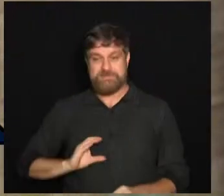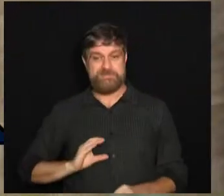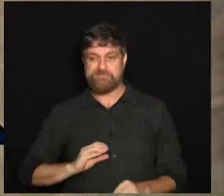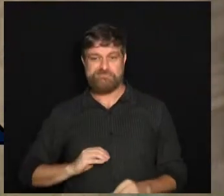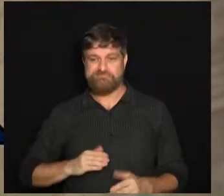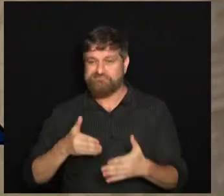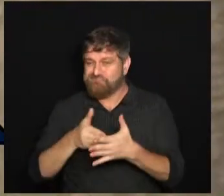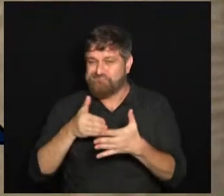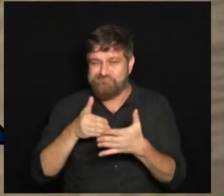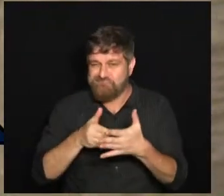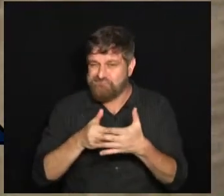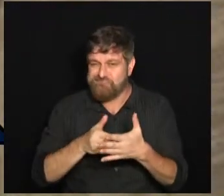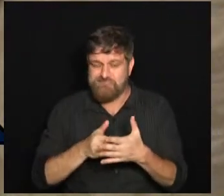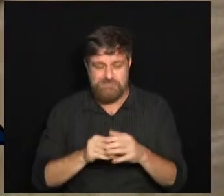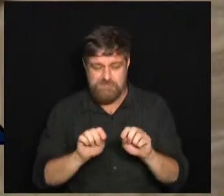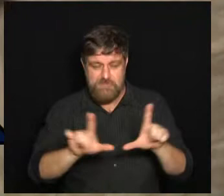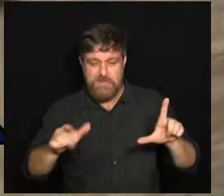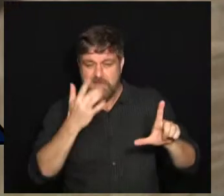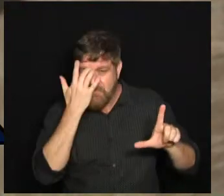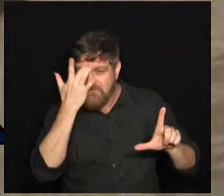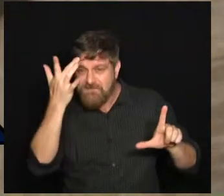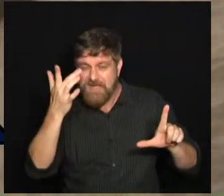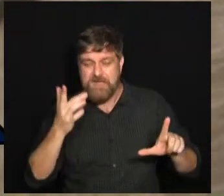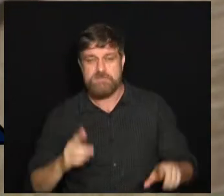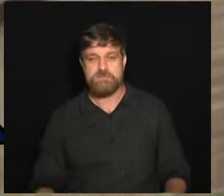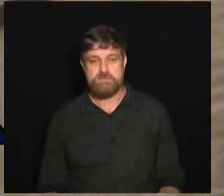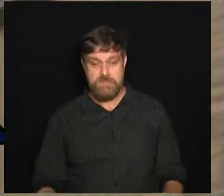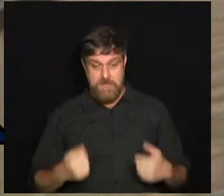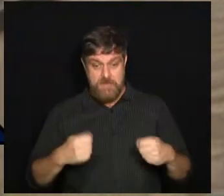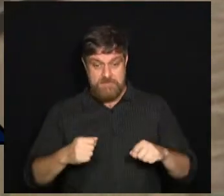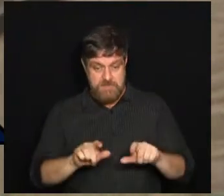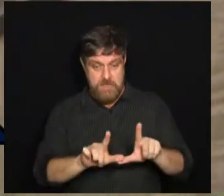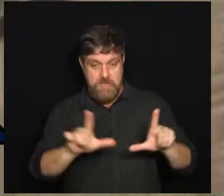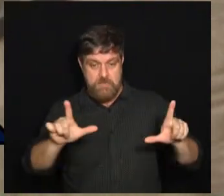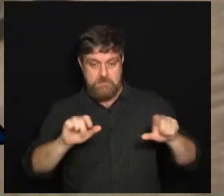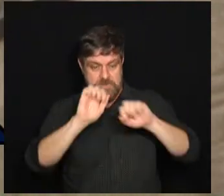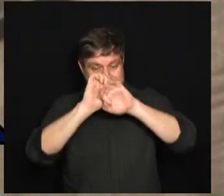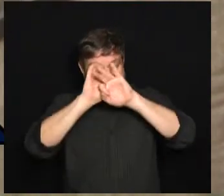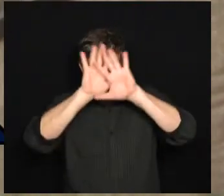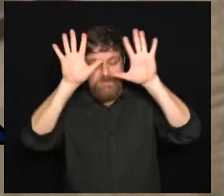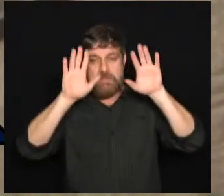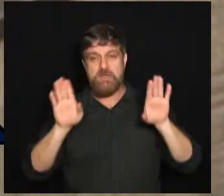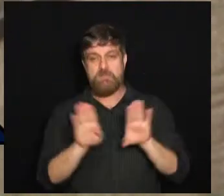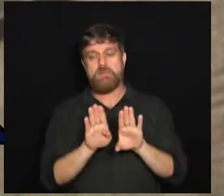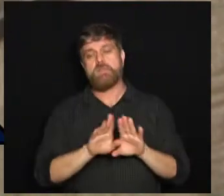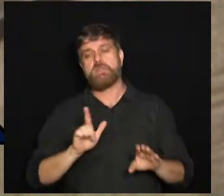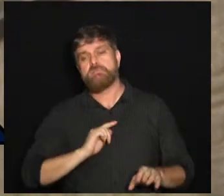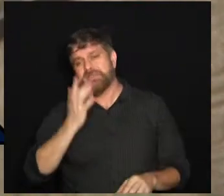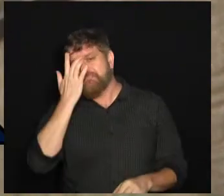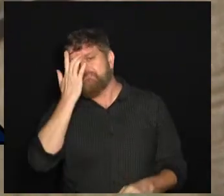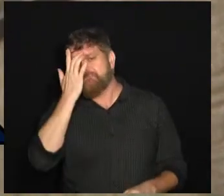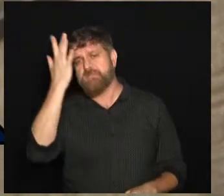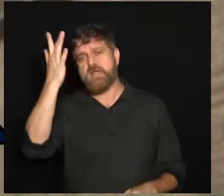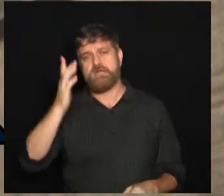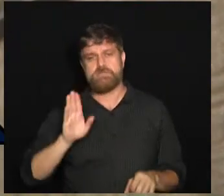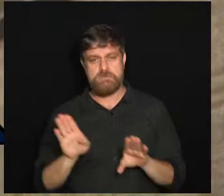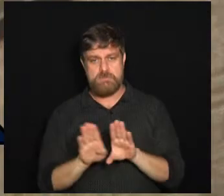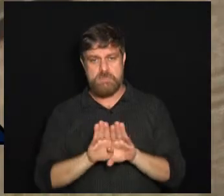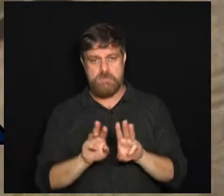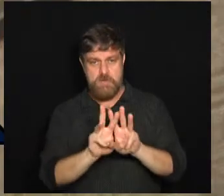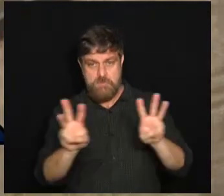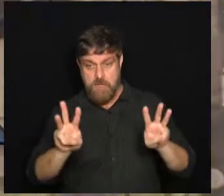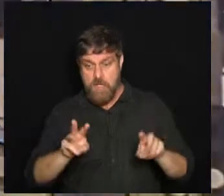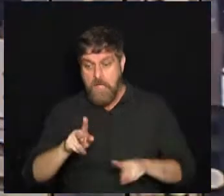consiga de facilmente acessar essas informações. Tem que ter a transparência, mas tem que ter a facilidade ao oferecer esse